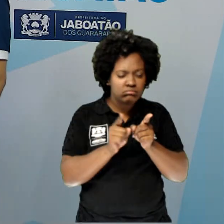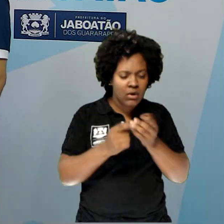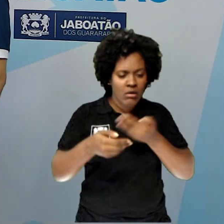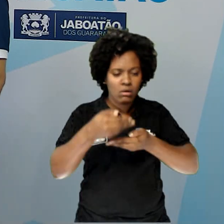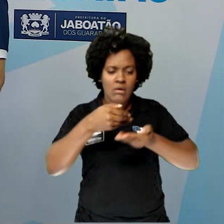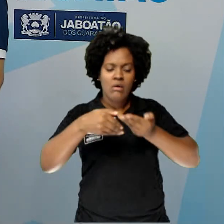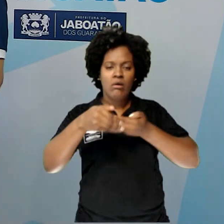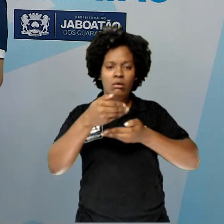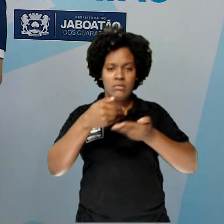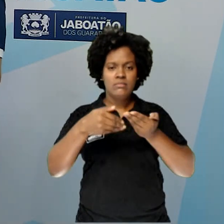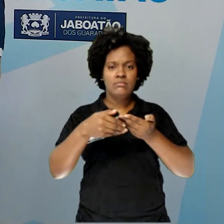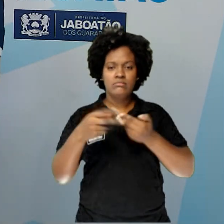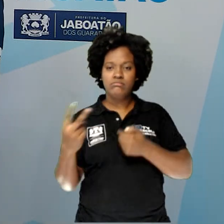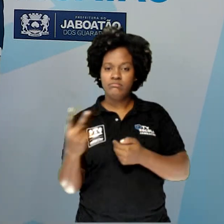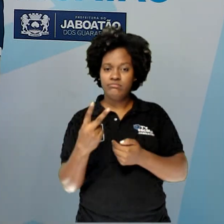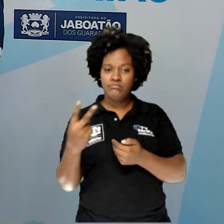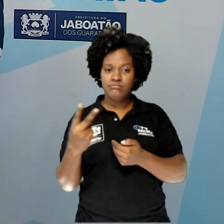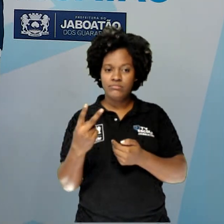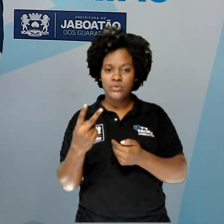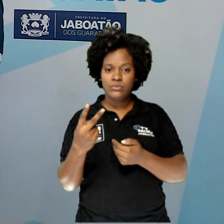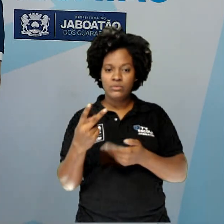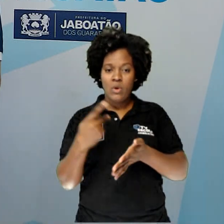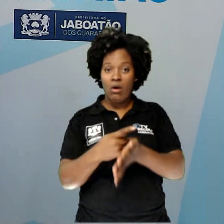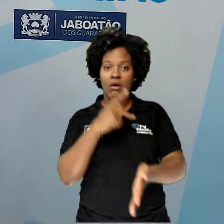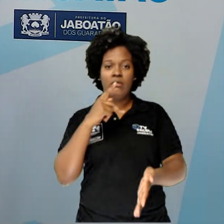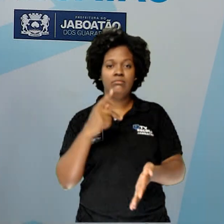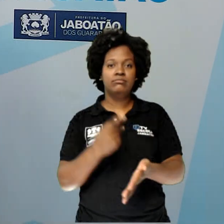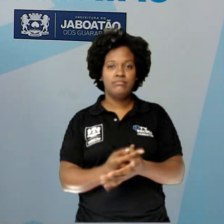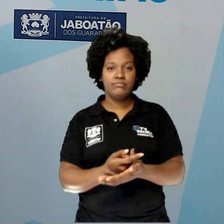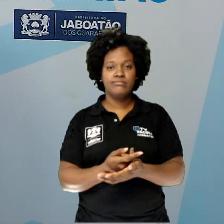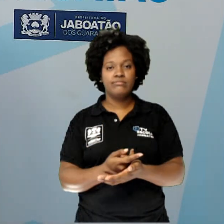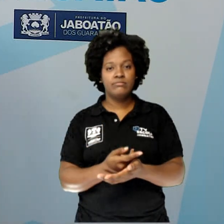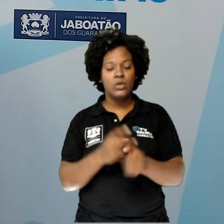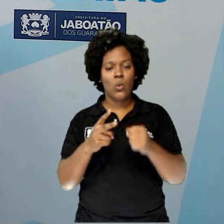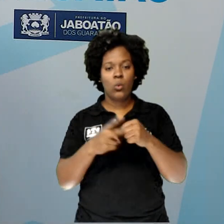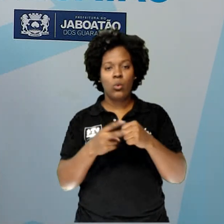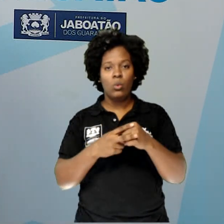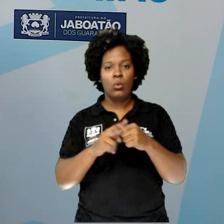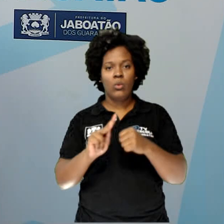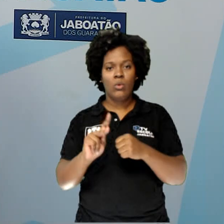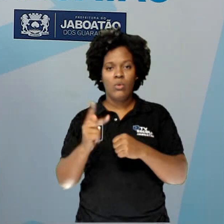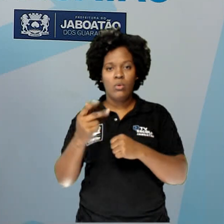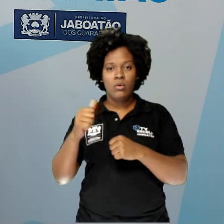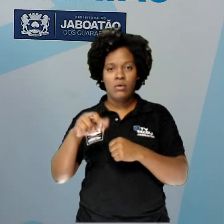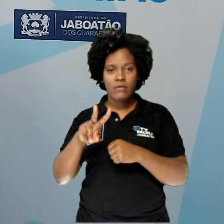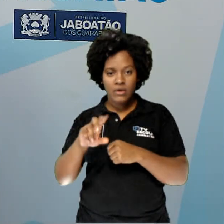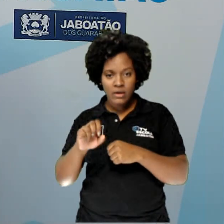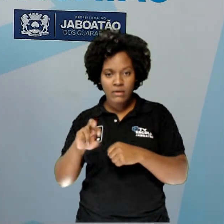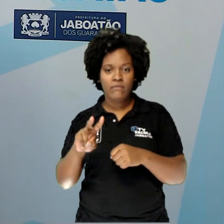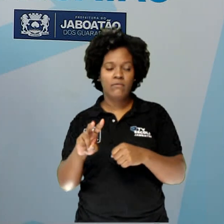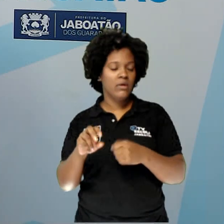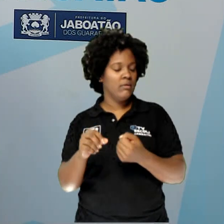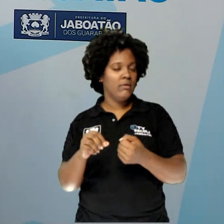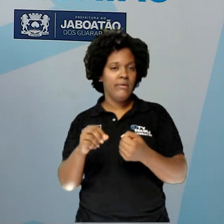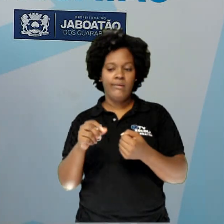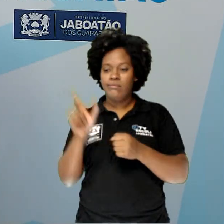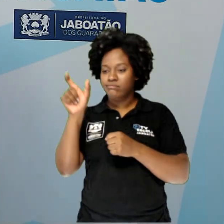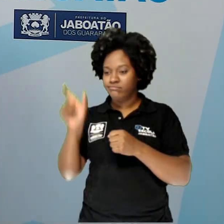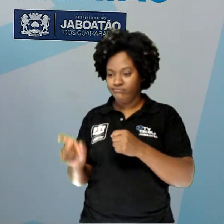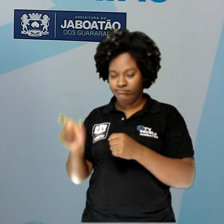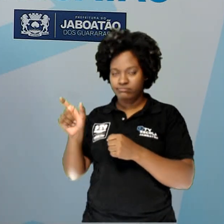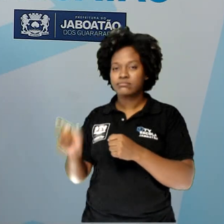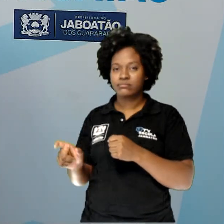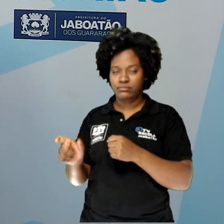relação entre esses dois fenômenos. Realmente, o verbo haver tem sentido de existir, portanto é impessoal.